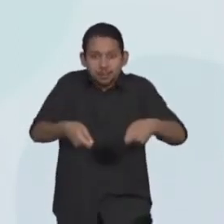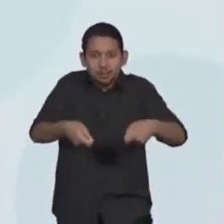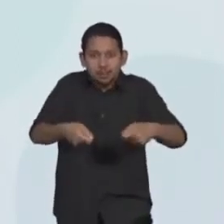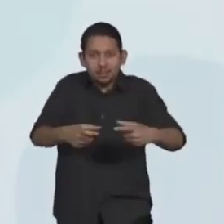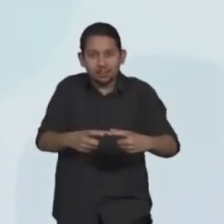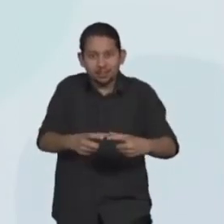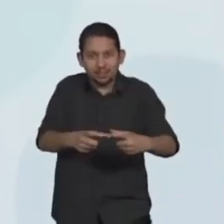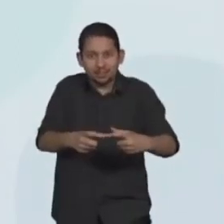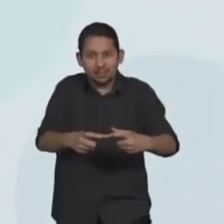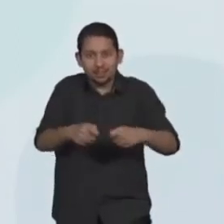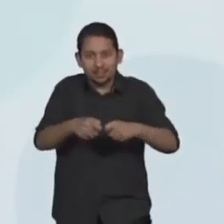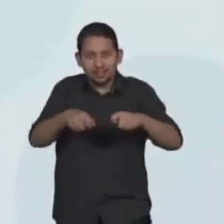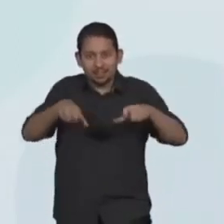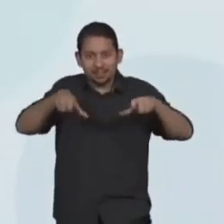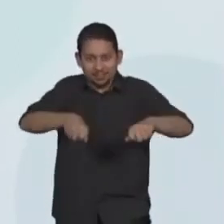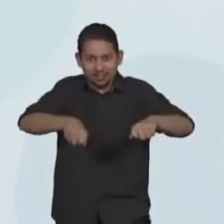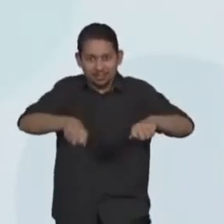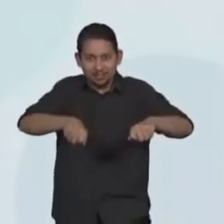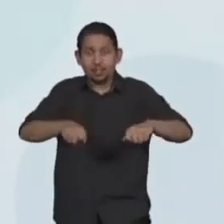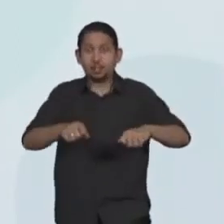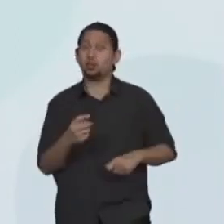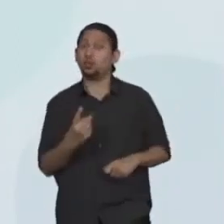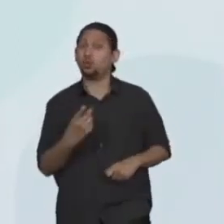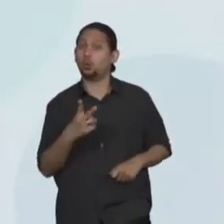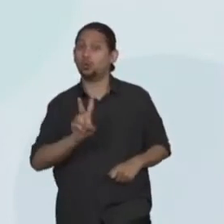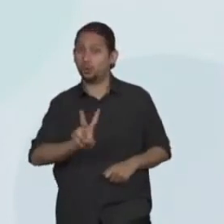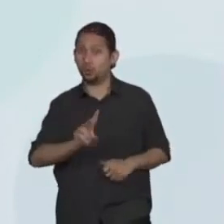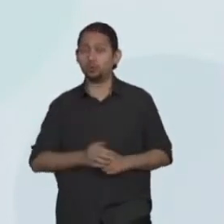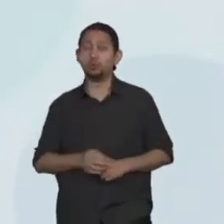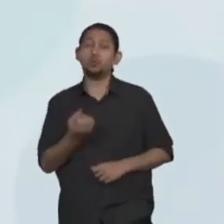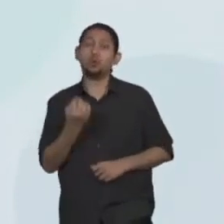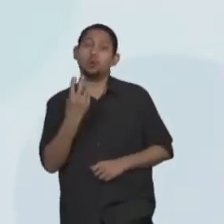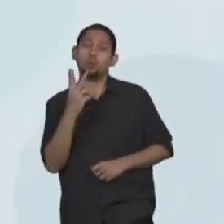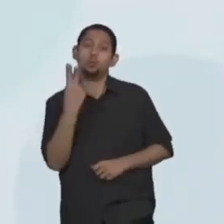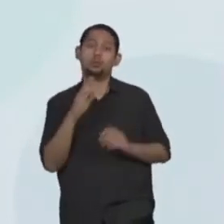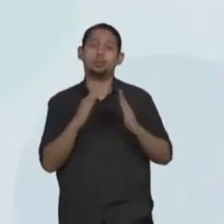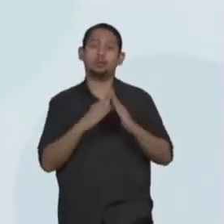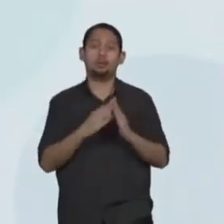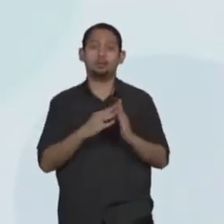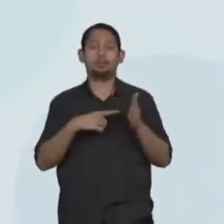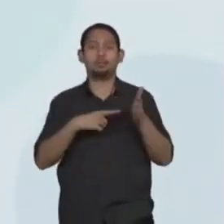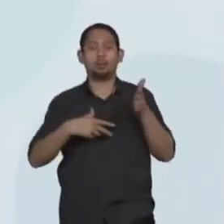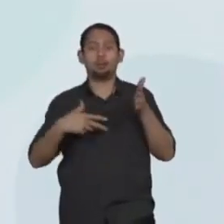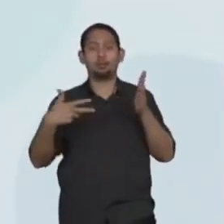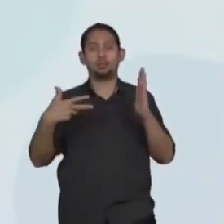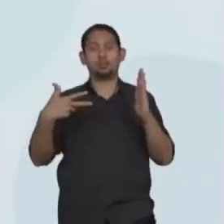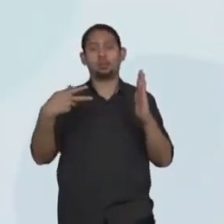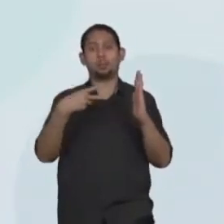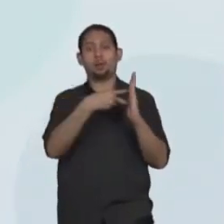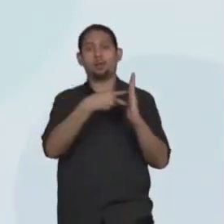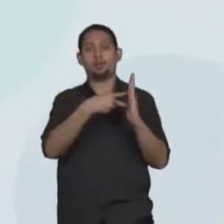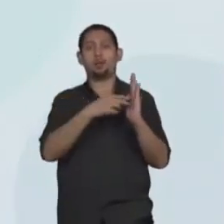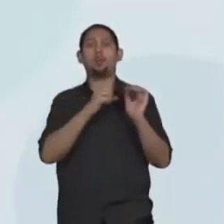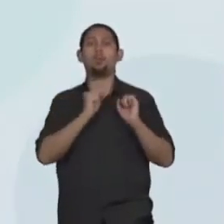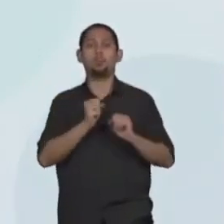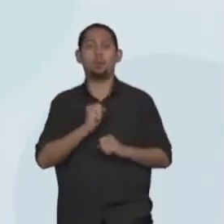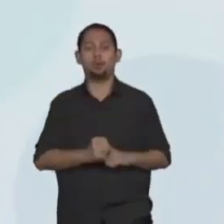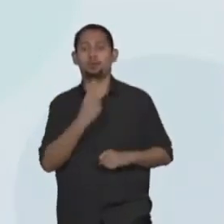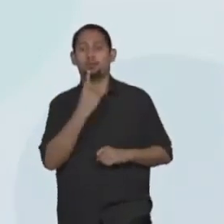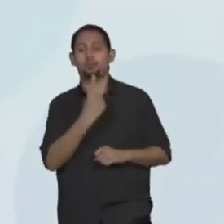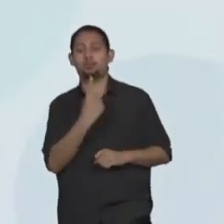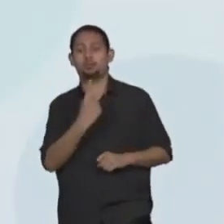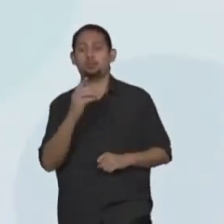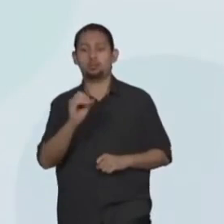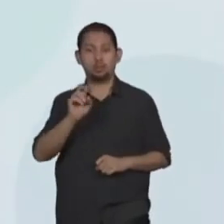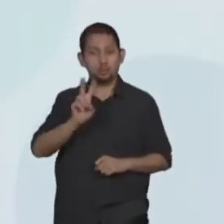volts. E as tomadas domésticas. Então tem a tomada lá da sua casa, pode ser uma tomada de 110 volts,